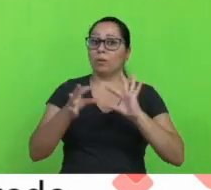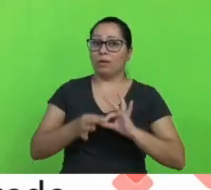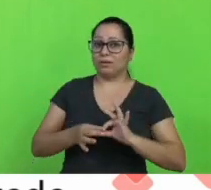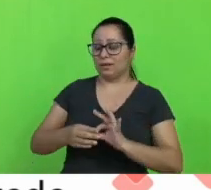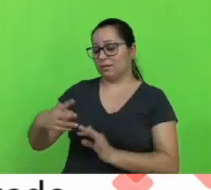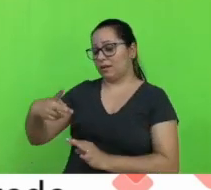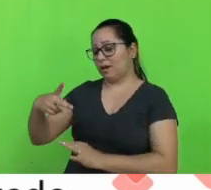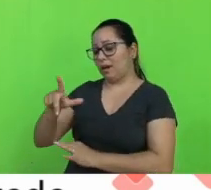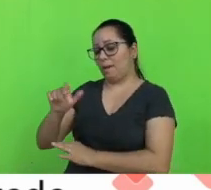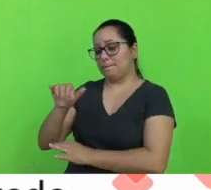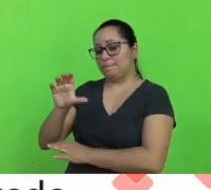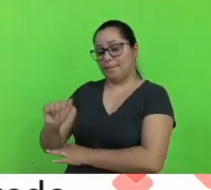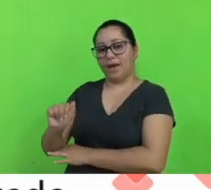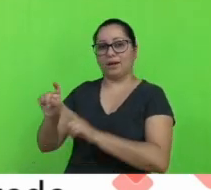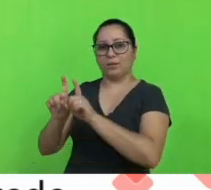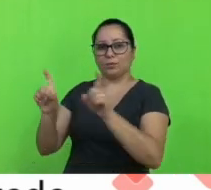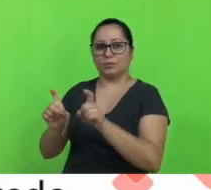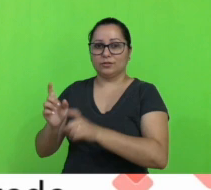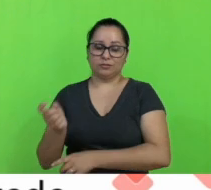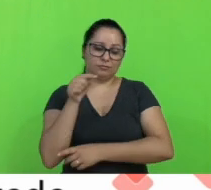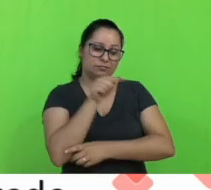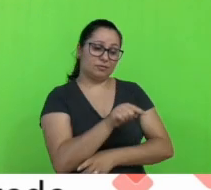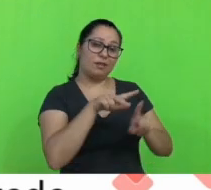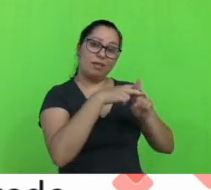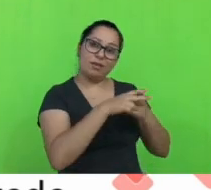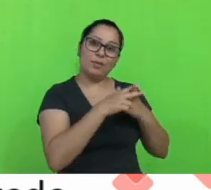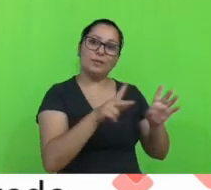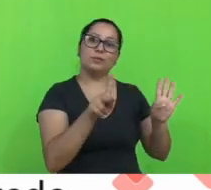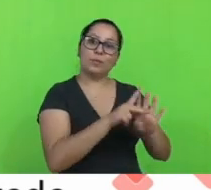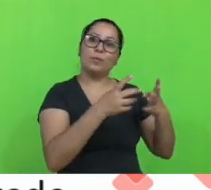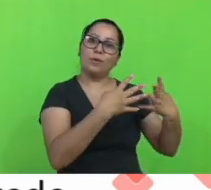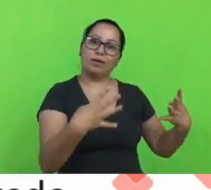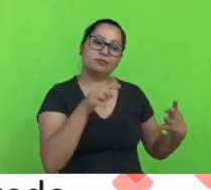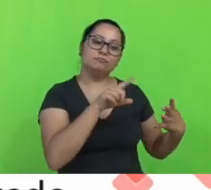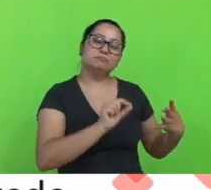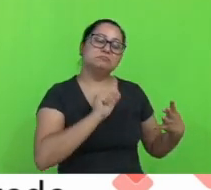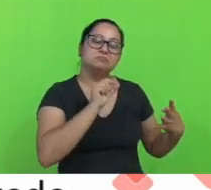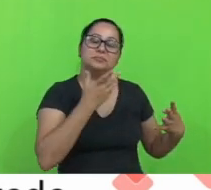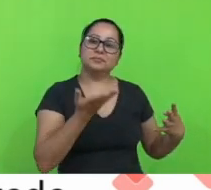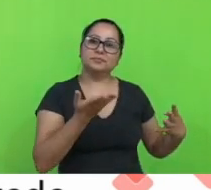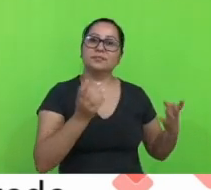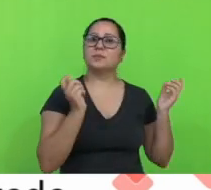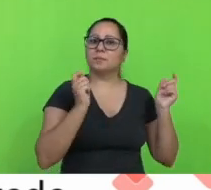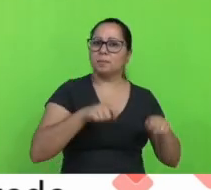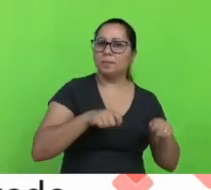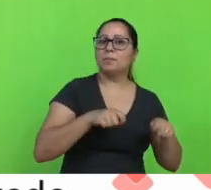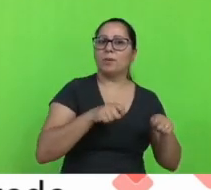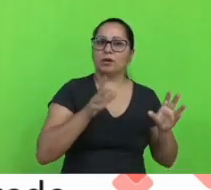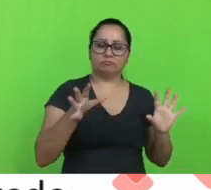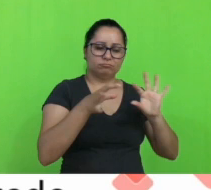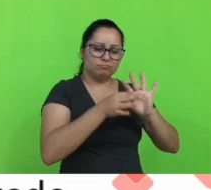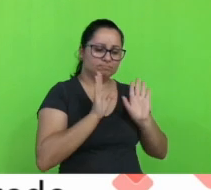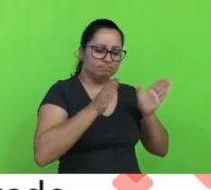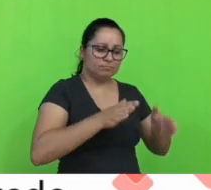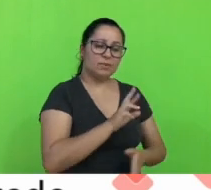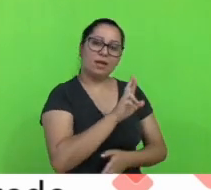na placa de rede do computador e a outra ponta está conectada num equipamento de rede. Que equipamento é esse? Pode ser um concentrador,